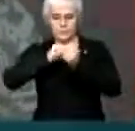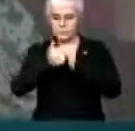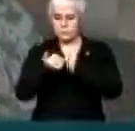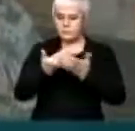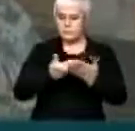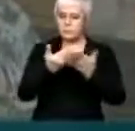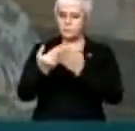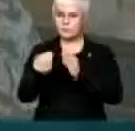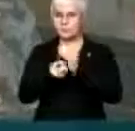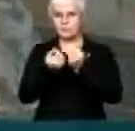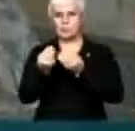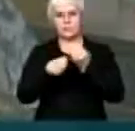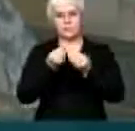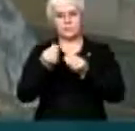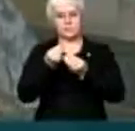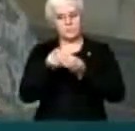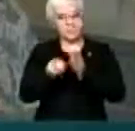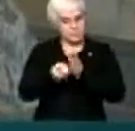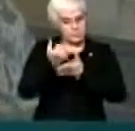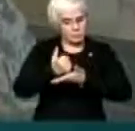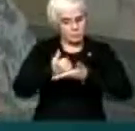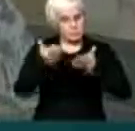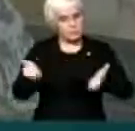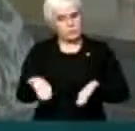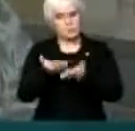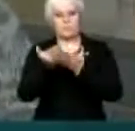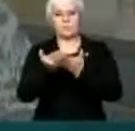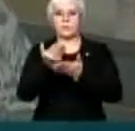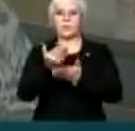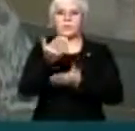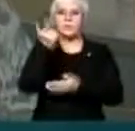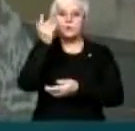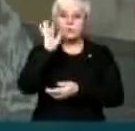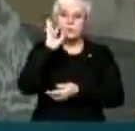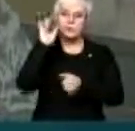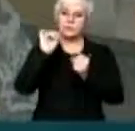sistematizar e suscitar iniciativas e